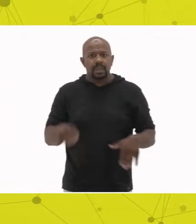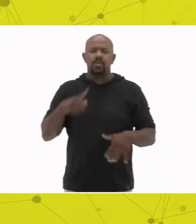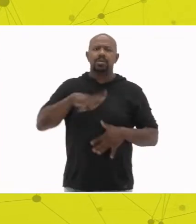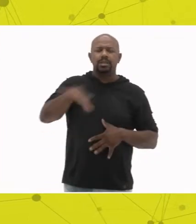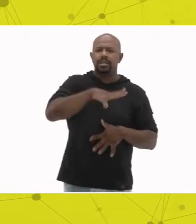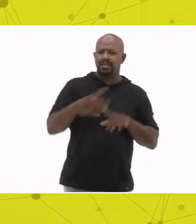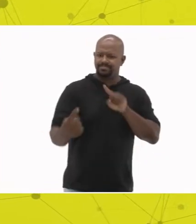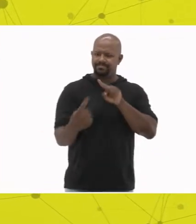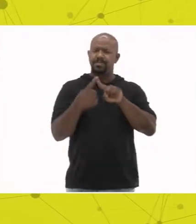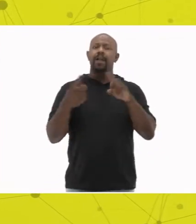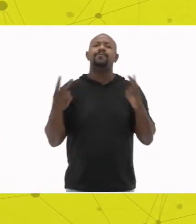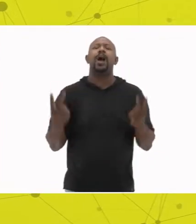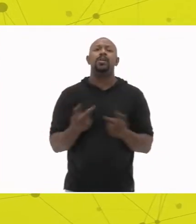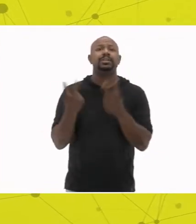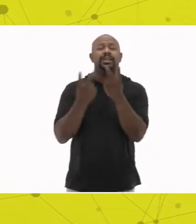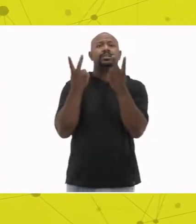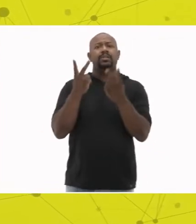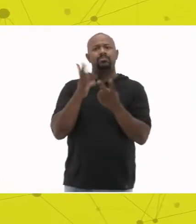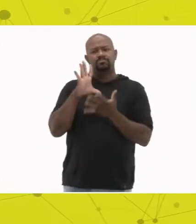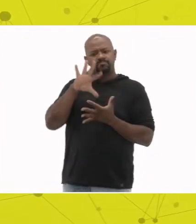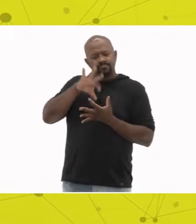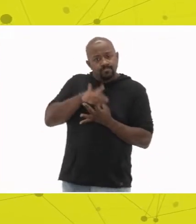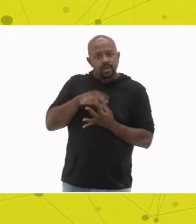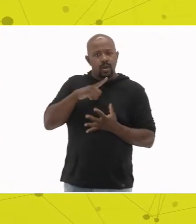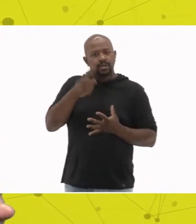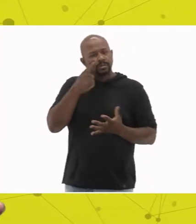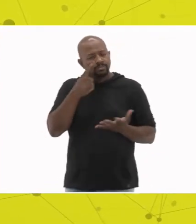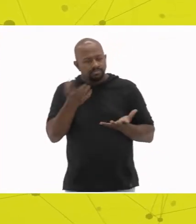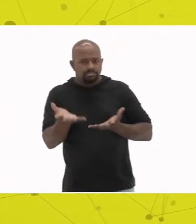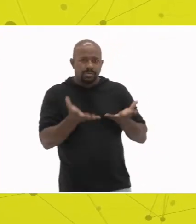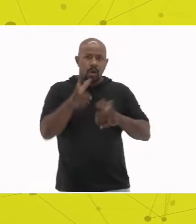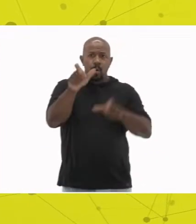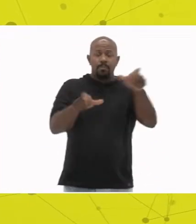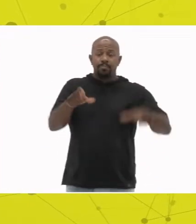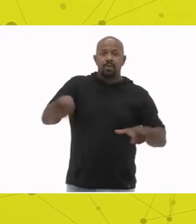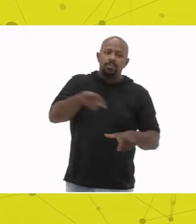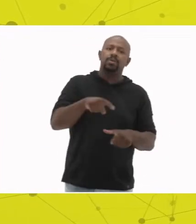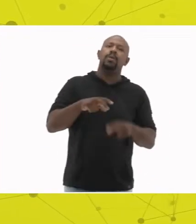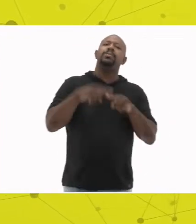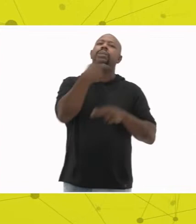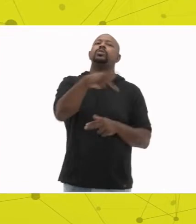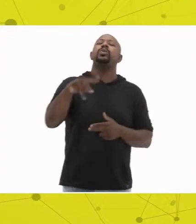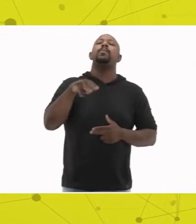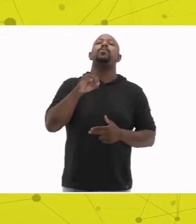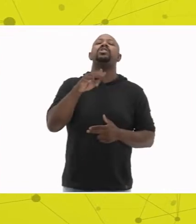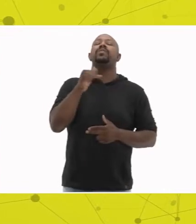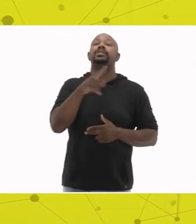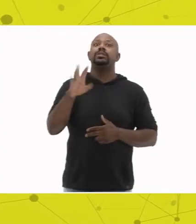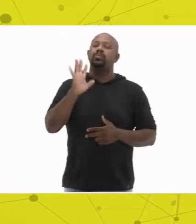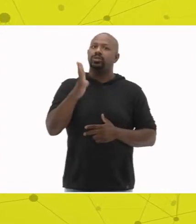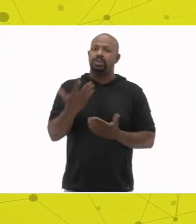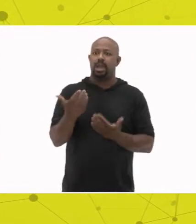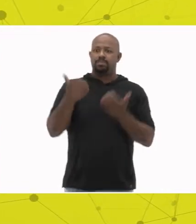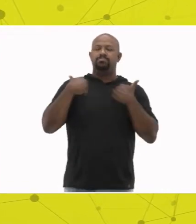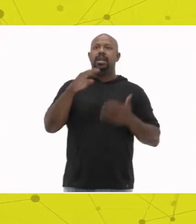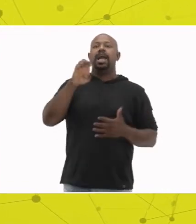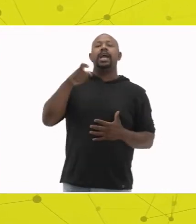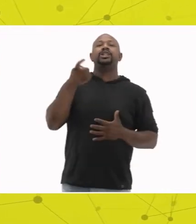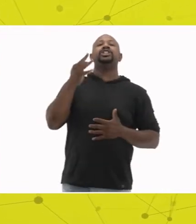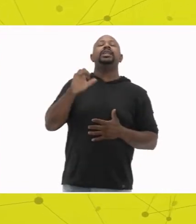cultural que fala diretamente à valorização intrínseca quando buscamos lidar com o público a partir da sua motivação extrínseca. Afinal, quem